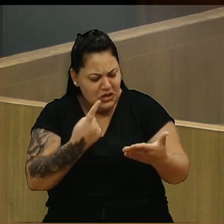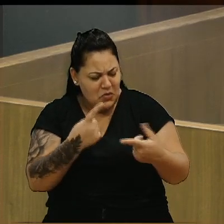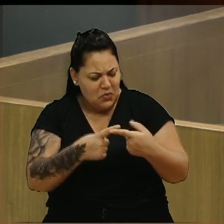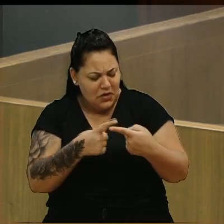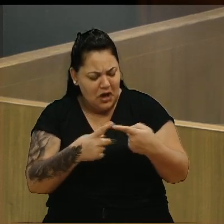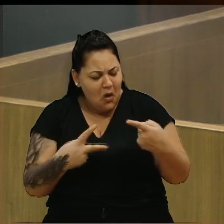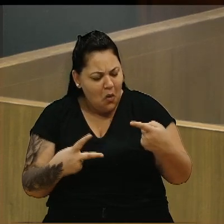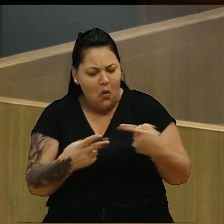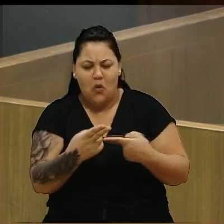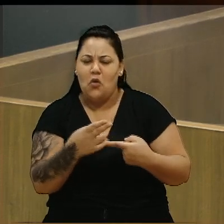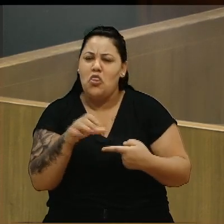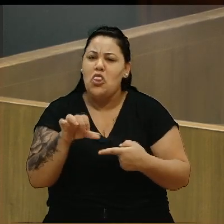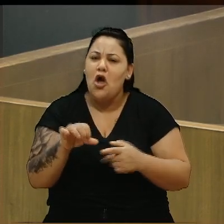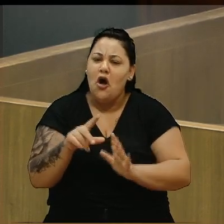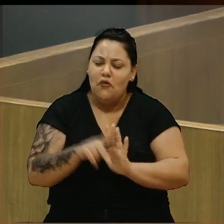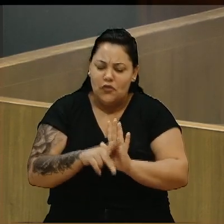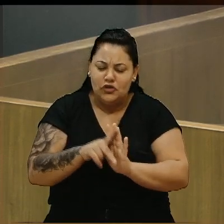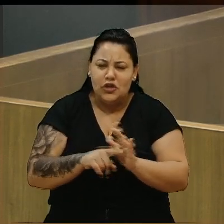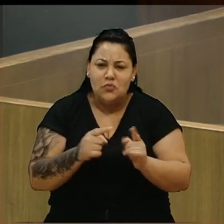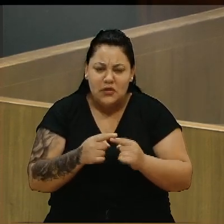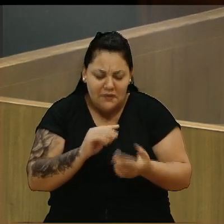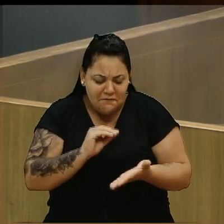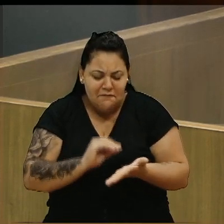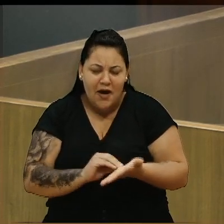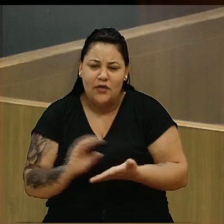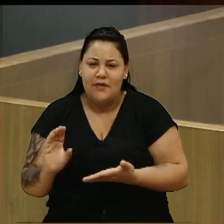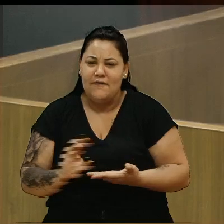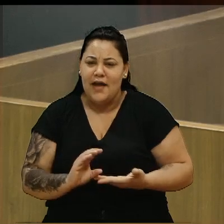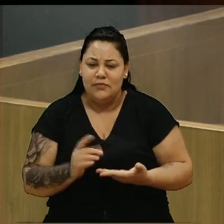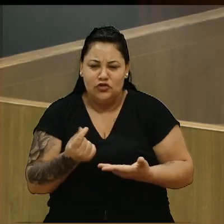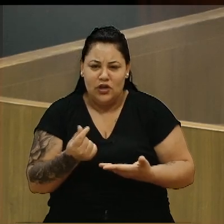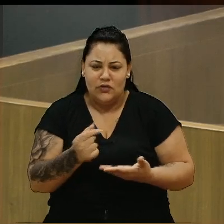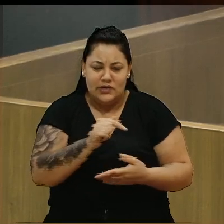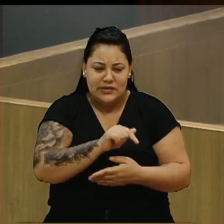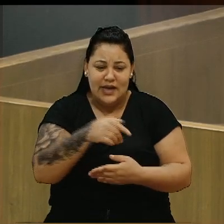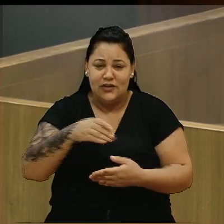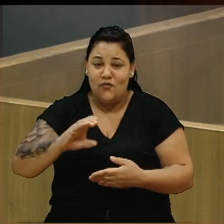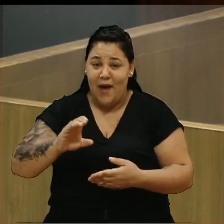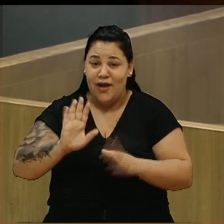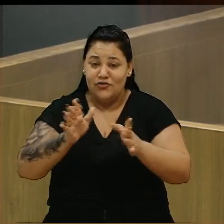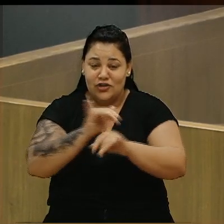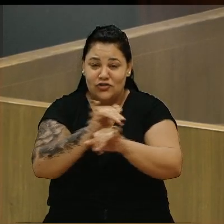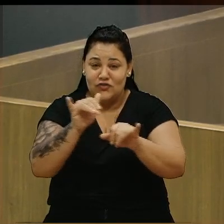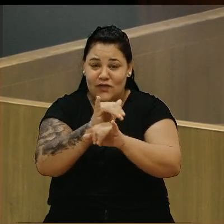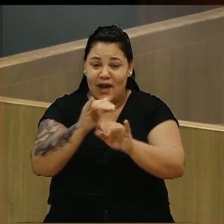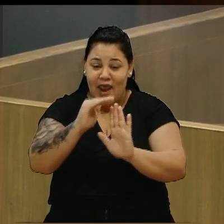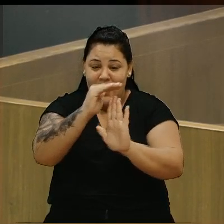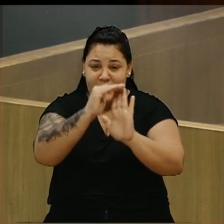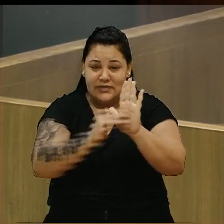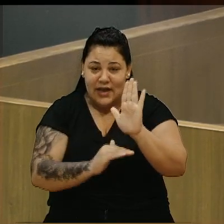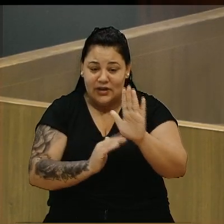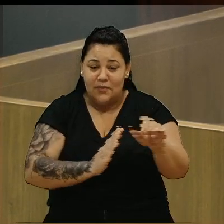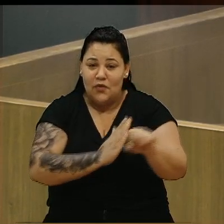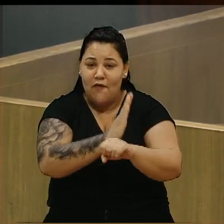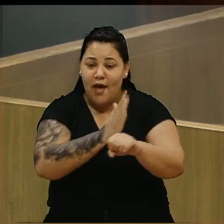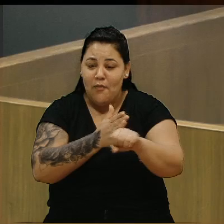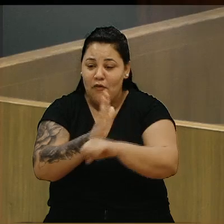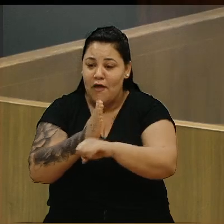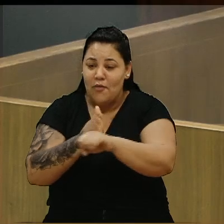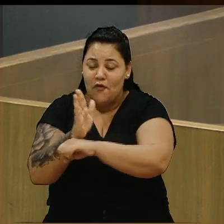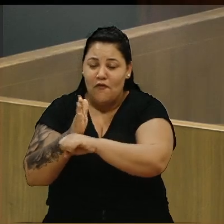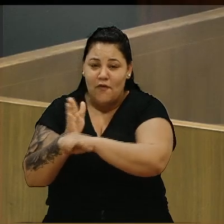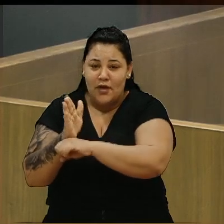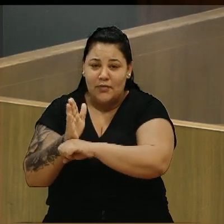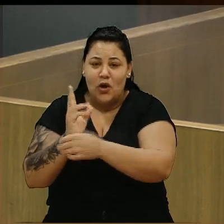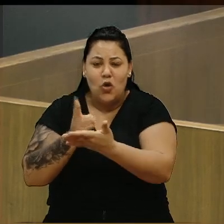9 projetos, por falta de verba. Em 7 de março, foi divulgada a listagem dos aprovados, com determinação para dar sequência ao